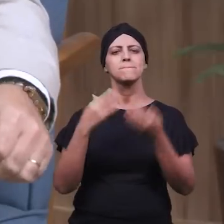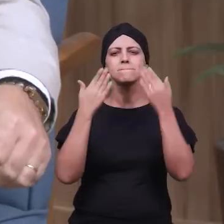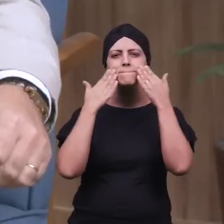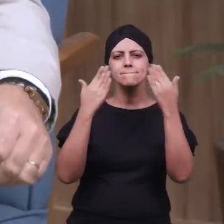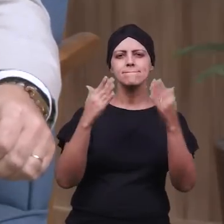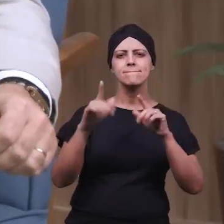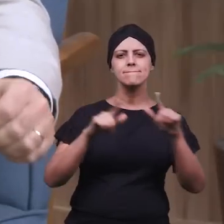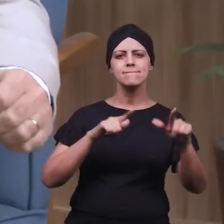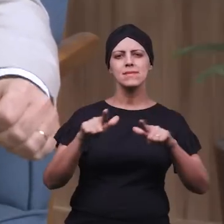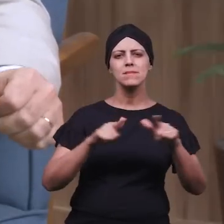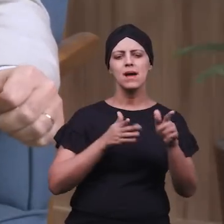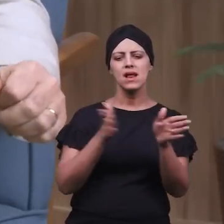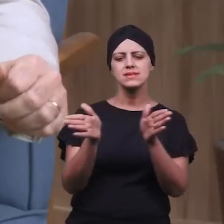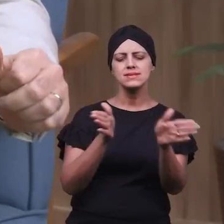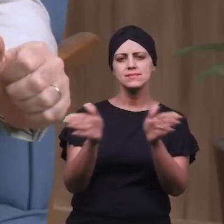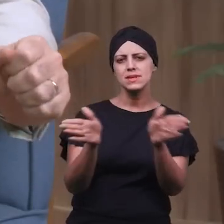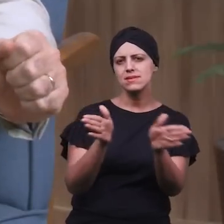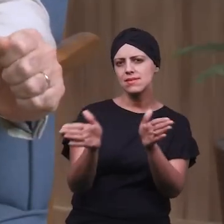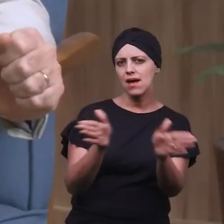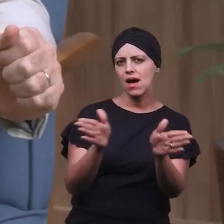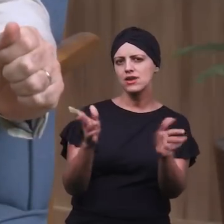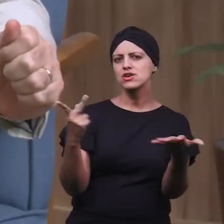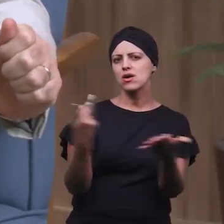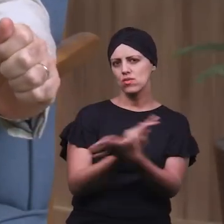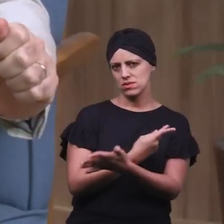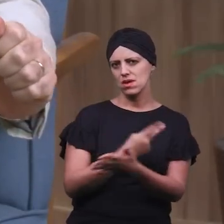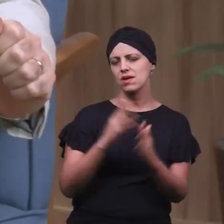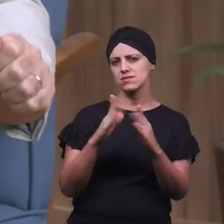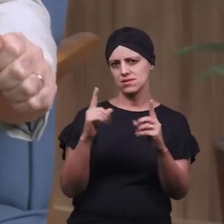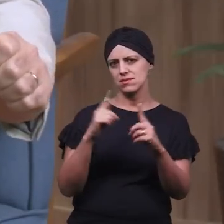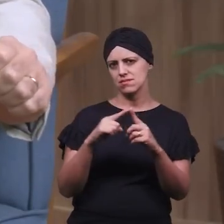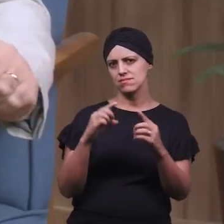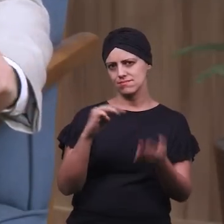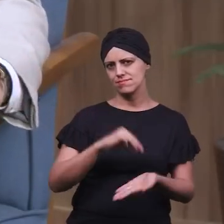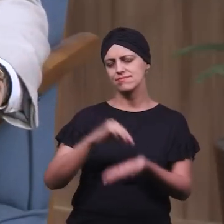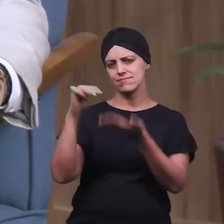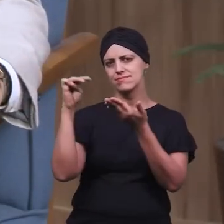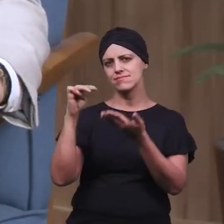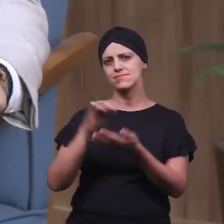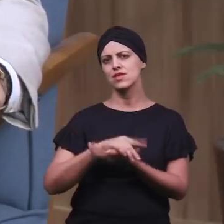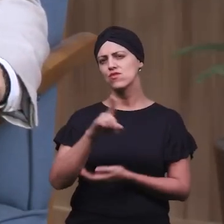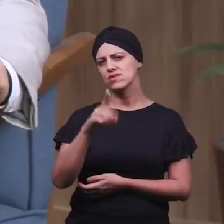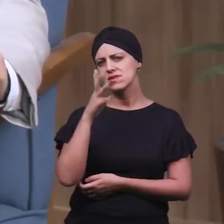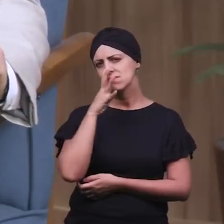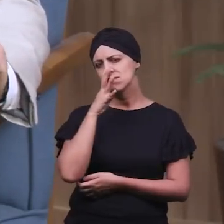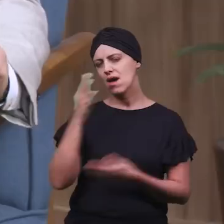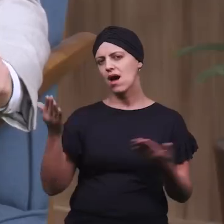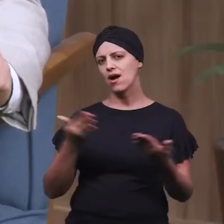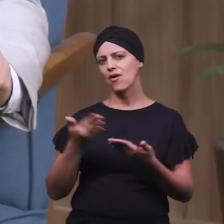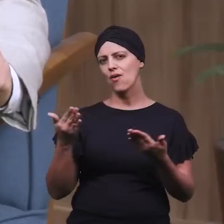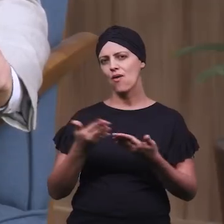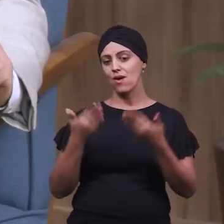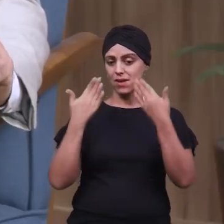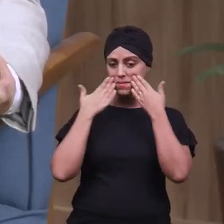Cristã Maranata, e onde foi apresentado o trabalho de acessibilidade que é realizado pela Igreja Cristã